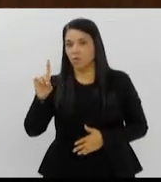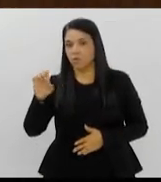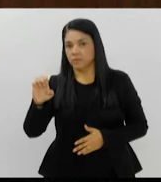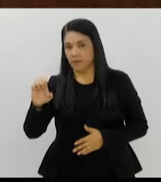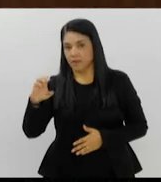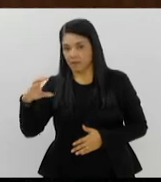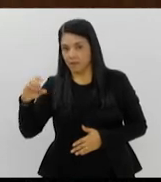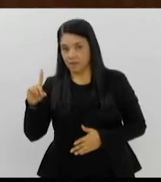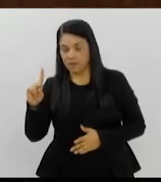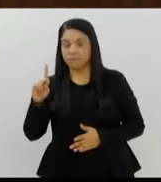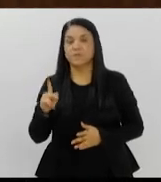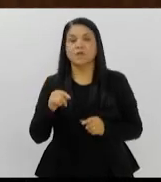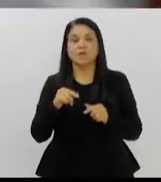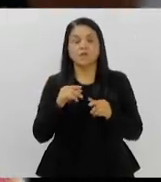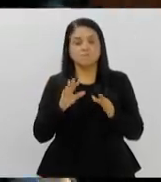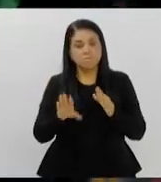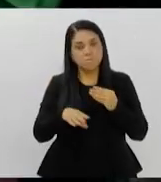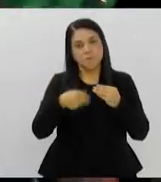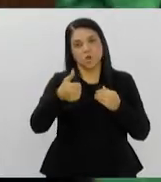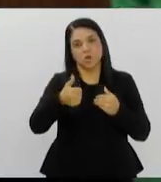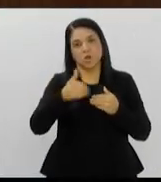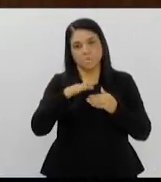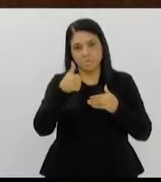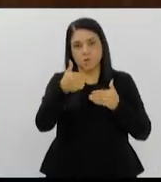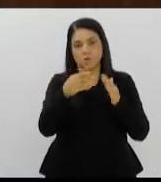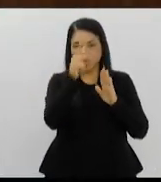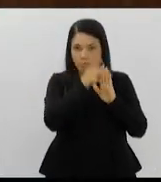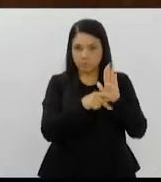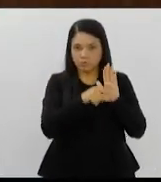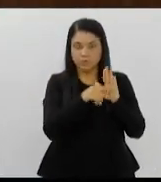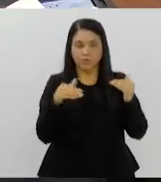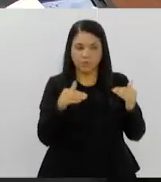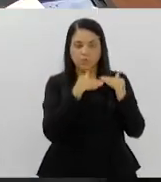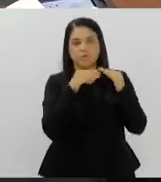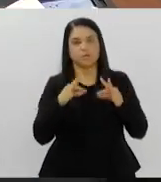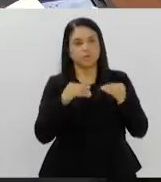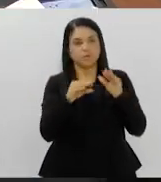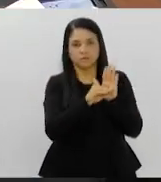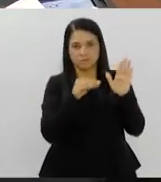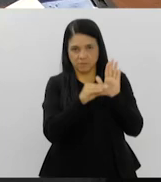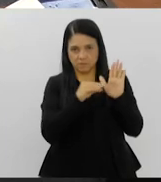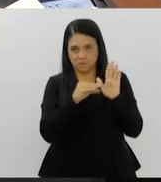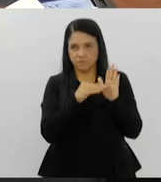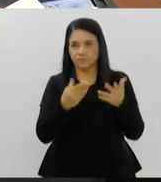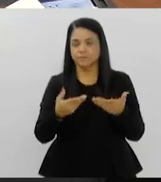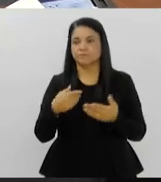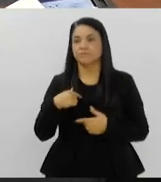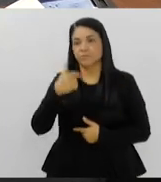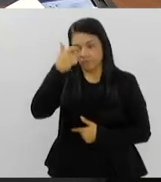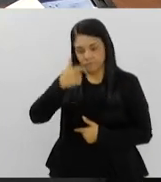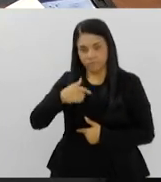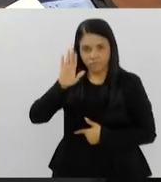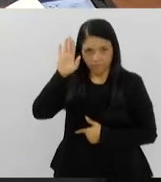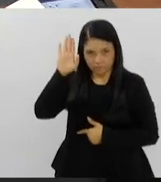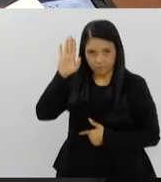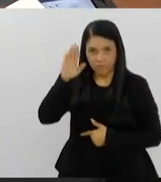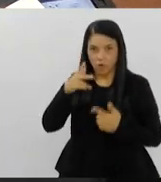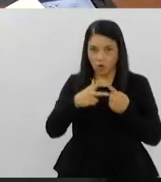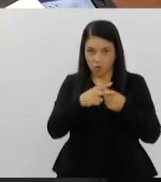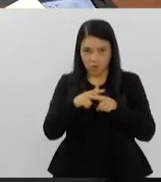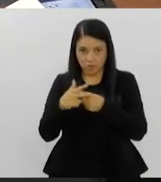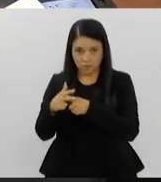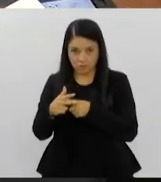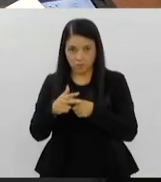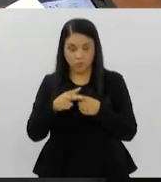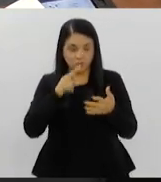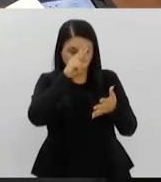aperfeiçoar e atualizar o projeto. Então, no mérito, favorável a todas as emendas. Senhora presidente, fazendo uma correção, quando li